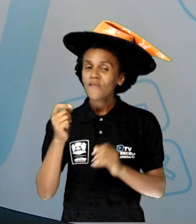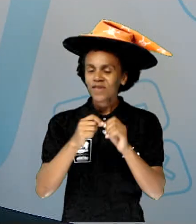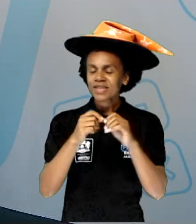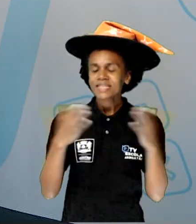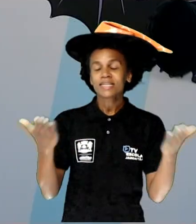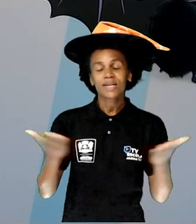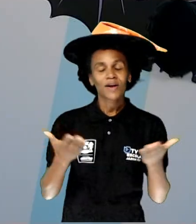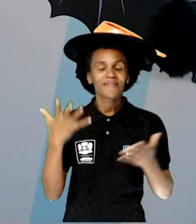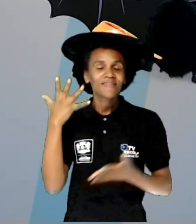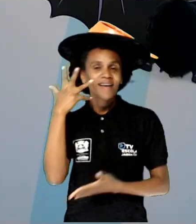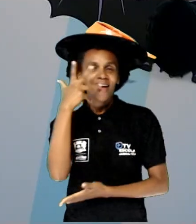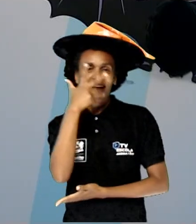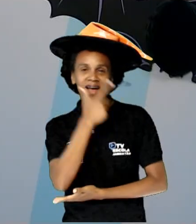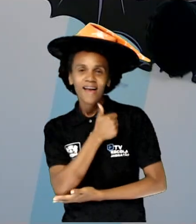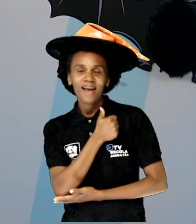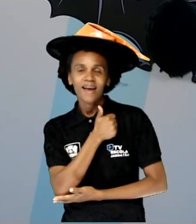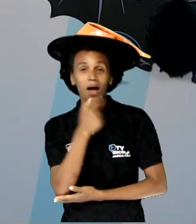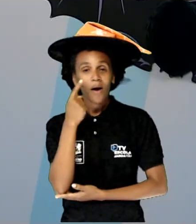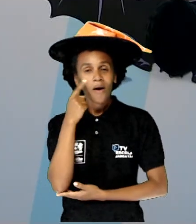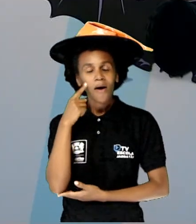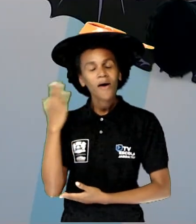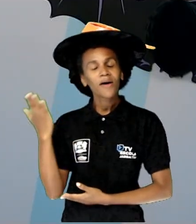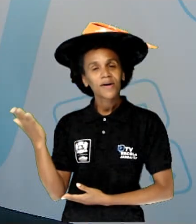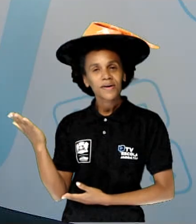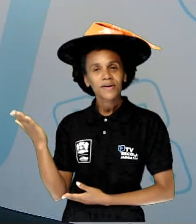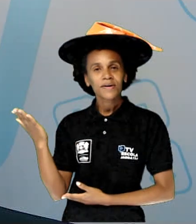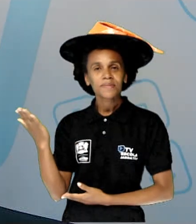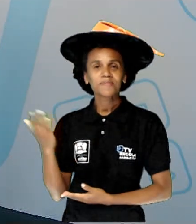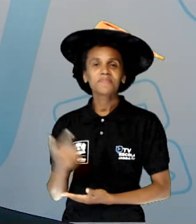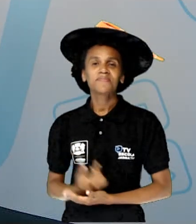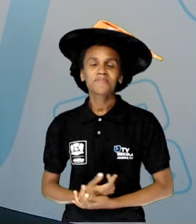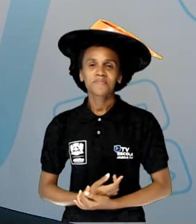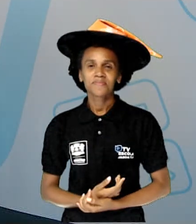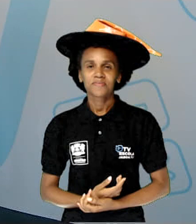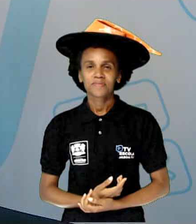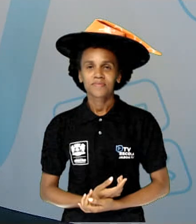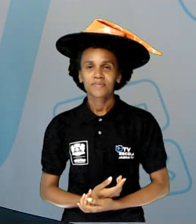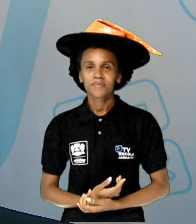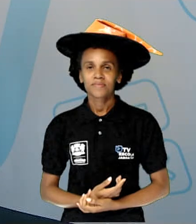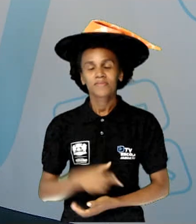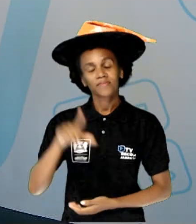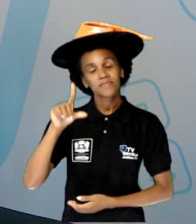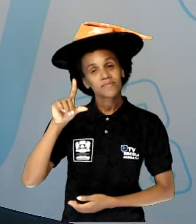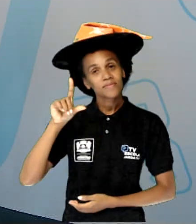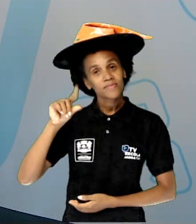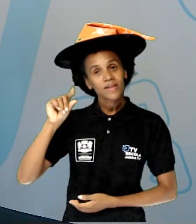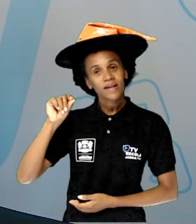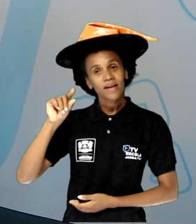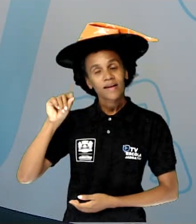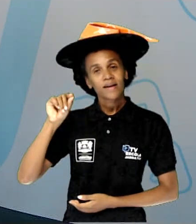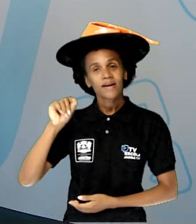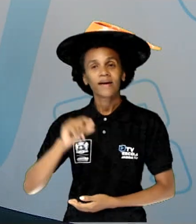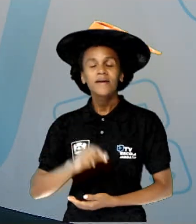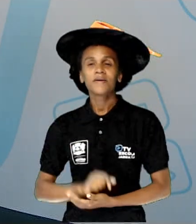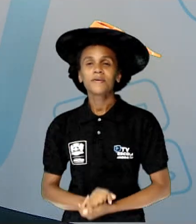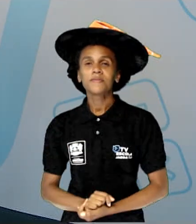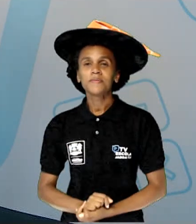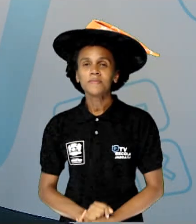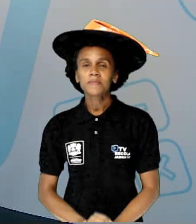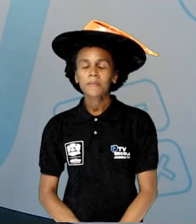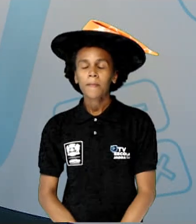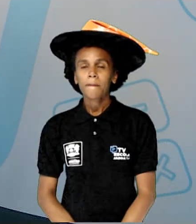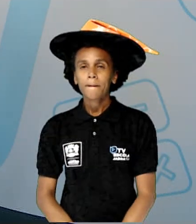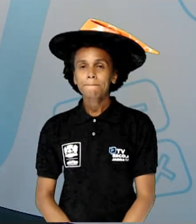ficar também linda olha aqui ó a nossa estrelinha já tá pronta pega a cola passa atrás